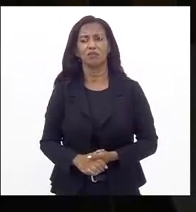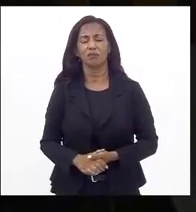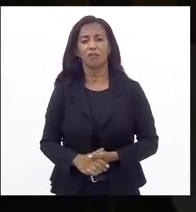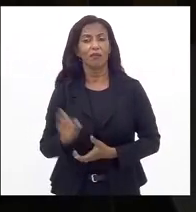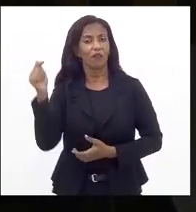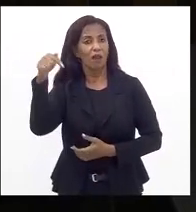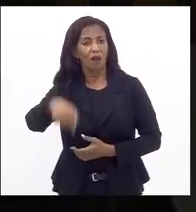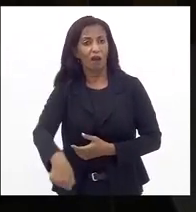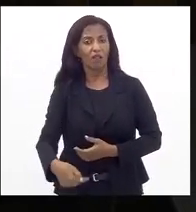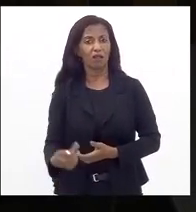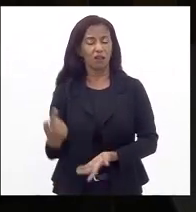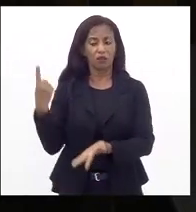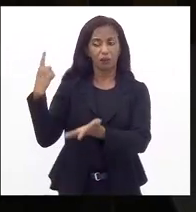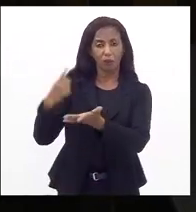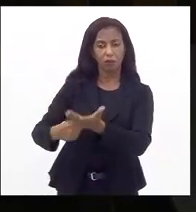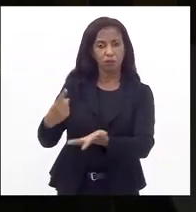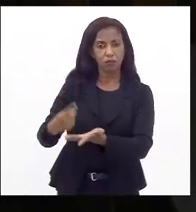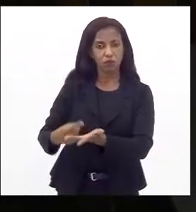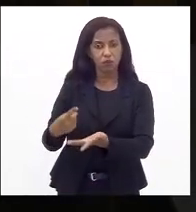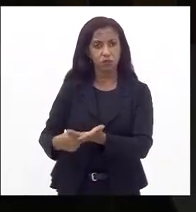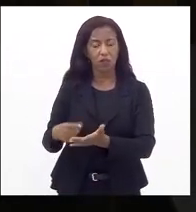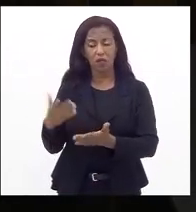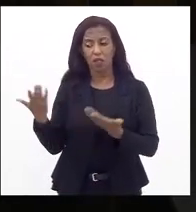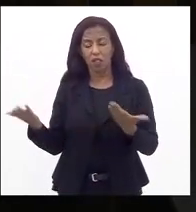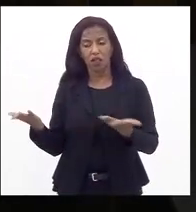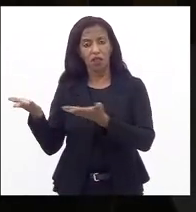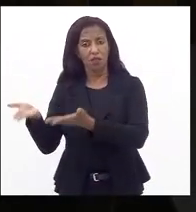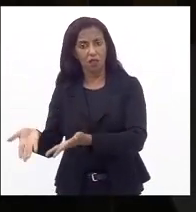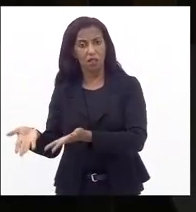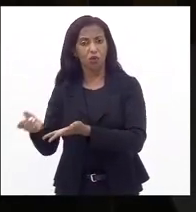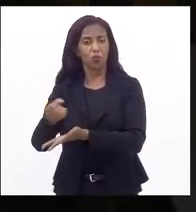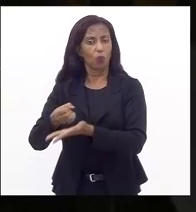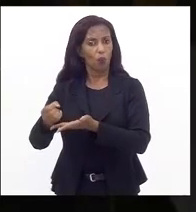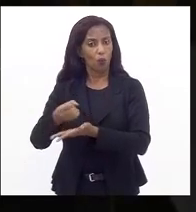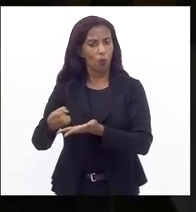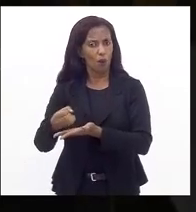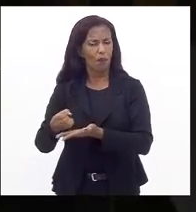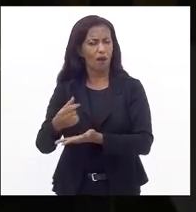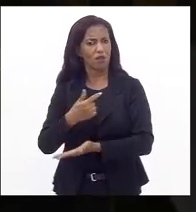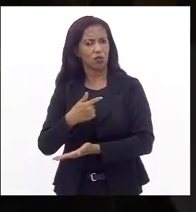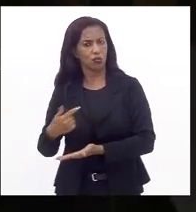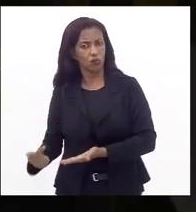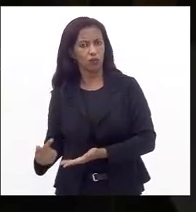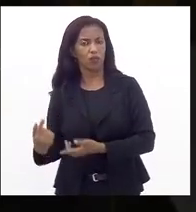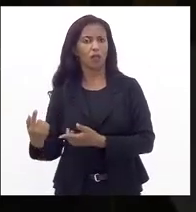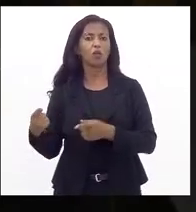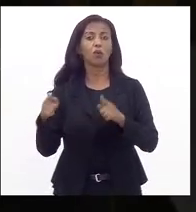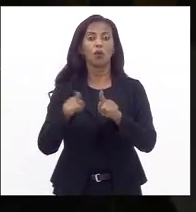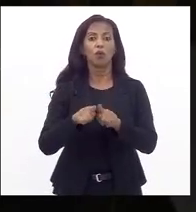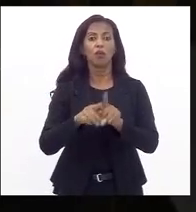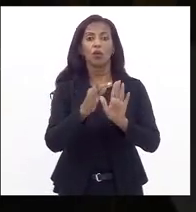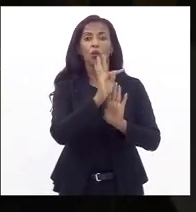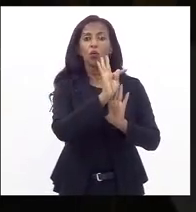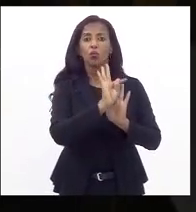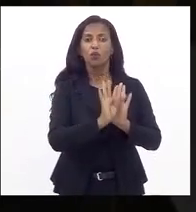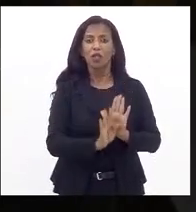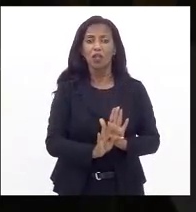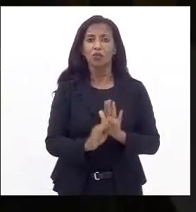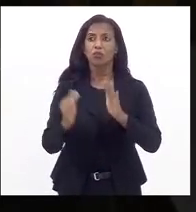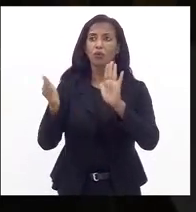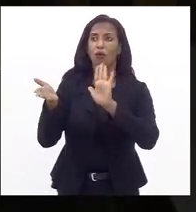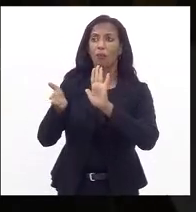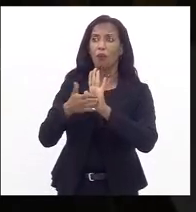aqui foi feito tanto com a base do governo Como a posição um texto que fosse